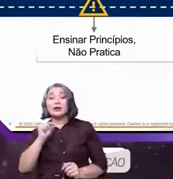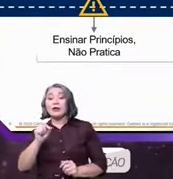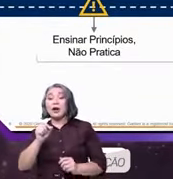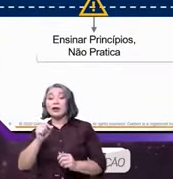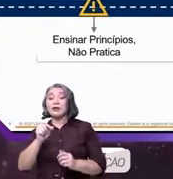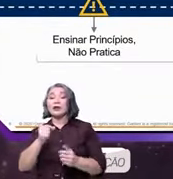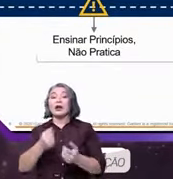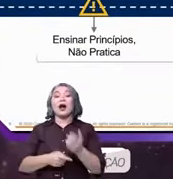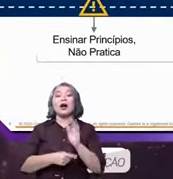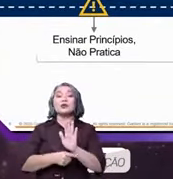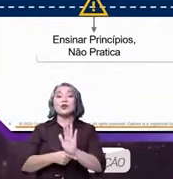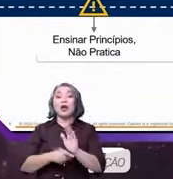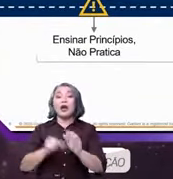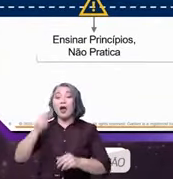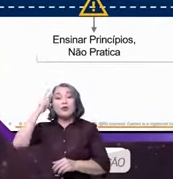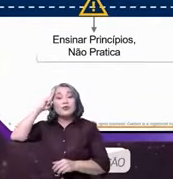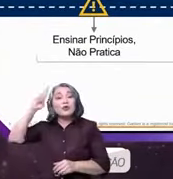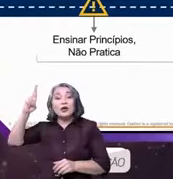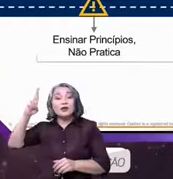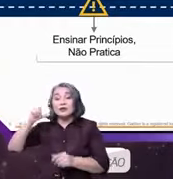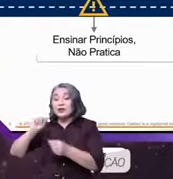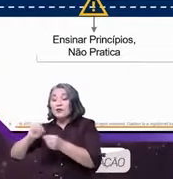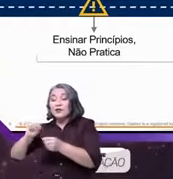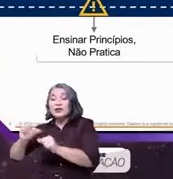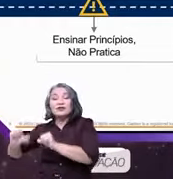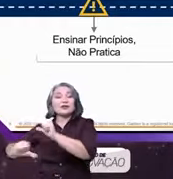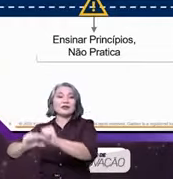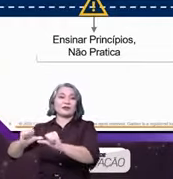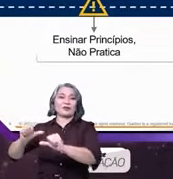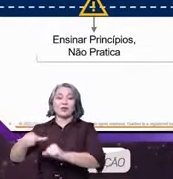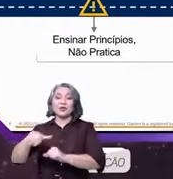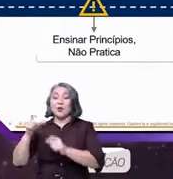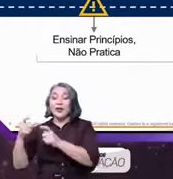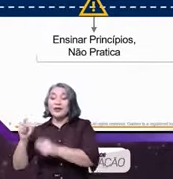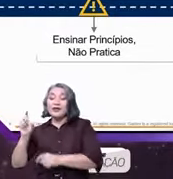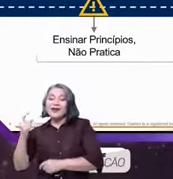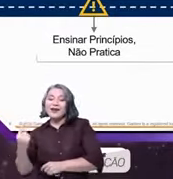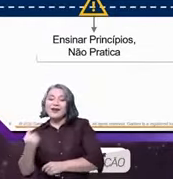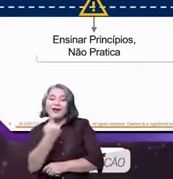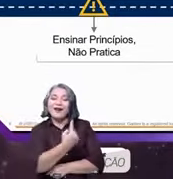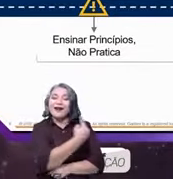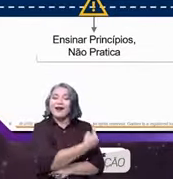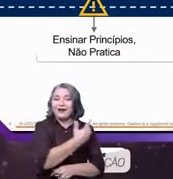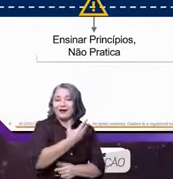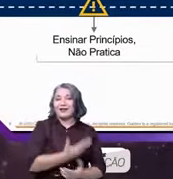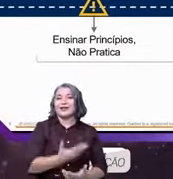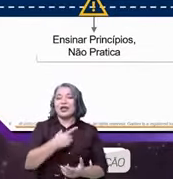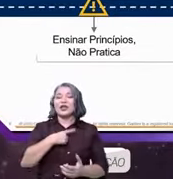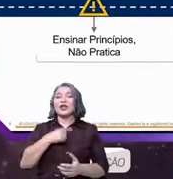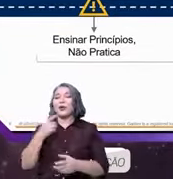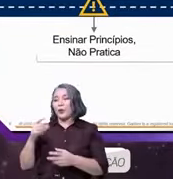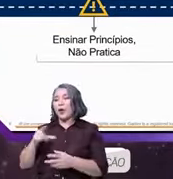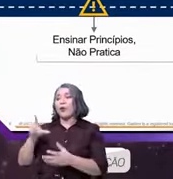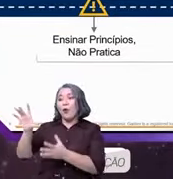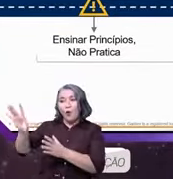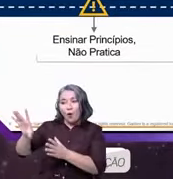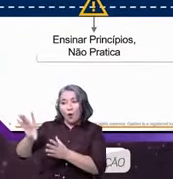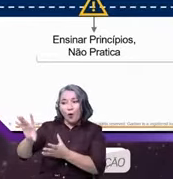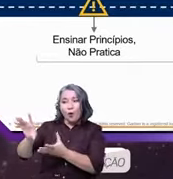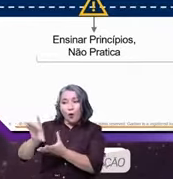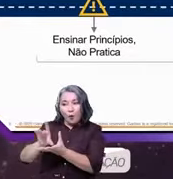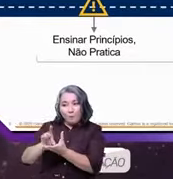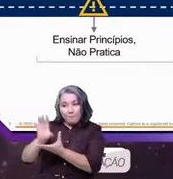isso? São os líderes de mudança. As pessoas que estão fazendo essa mudança. E aí, eu uso um pouco da palavra do doutor João